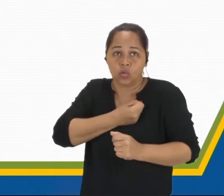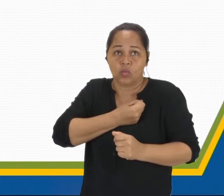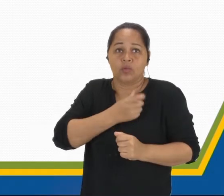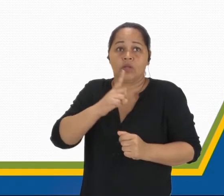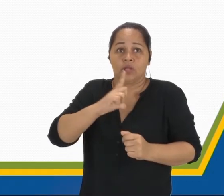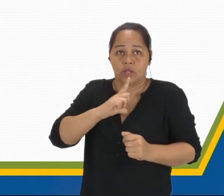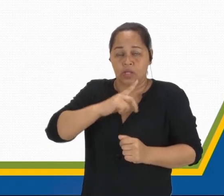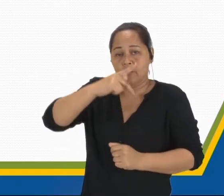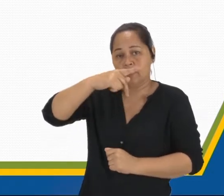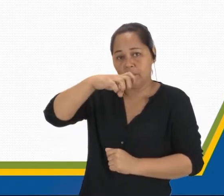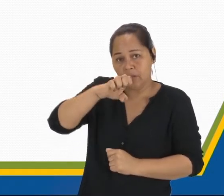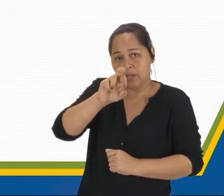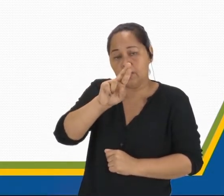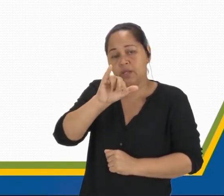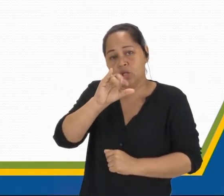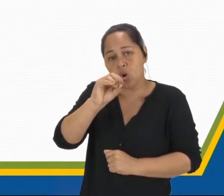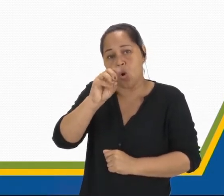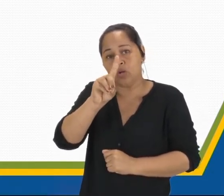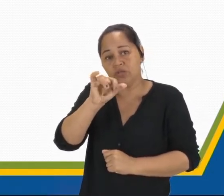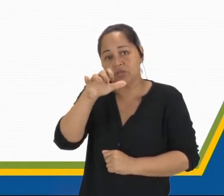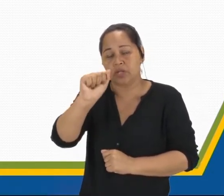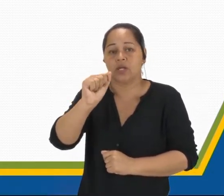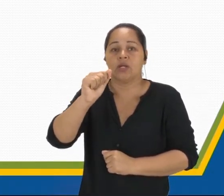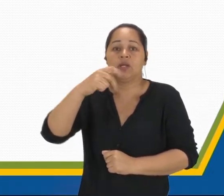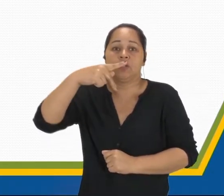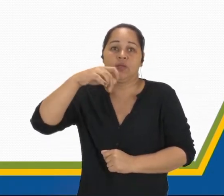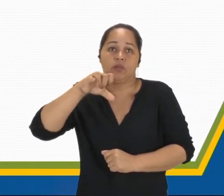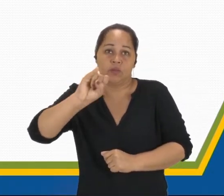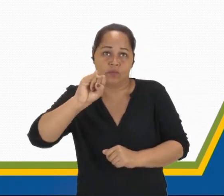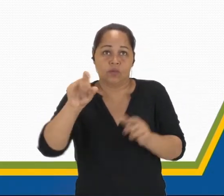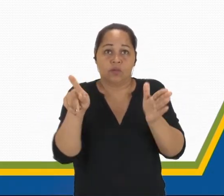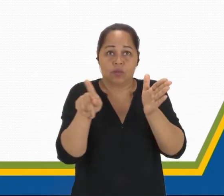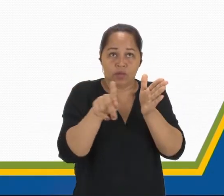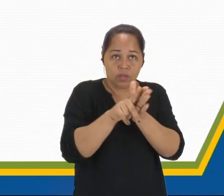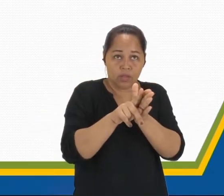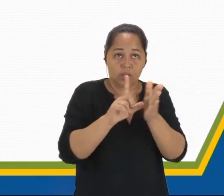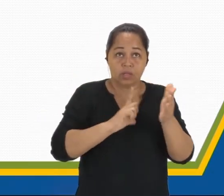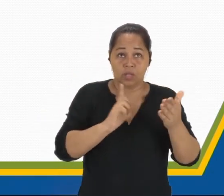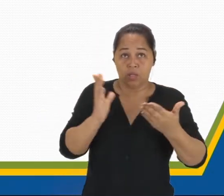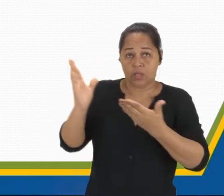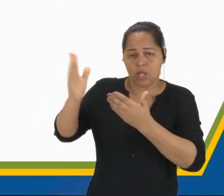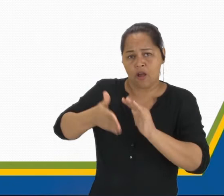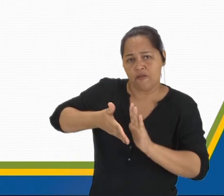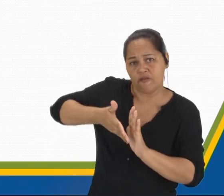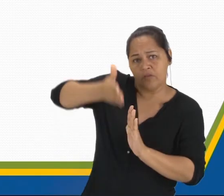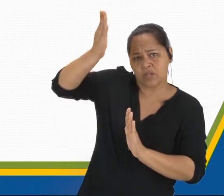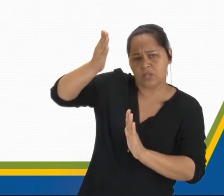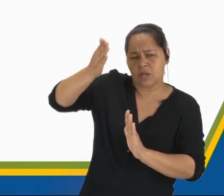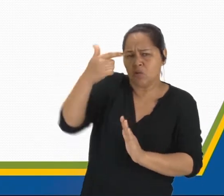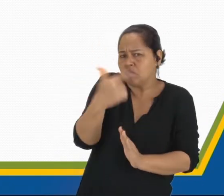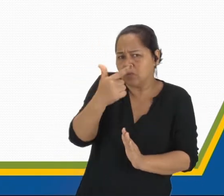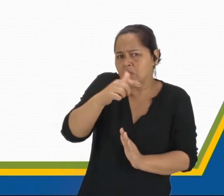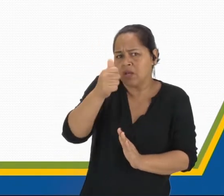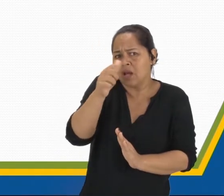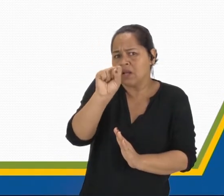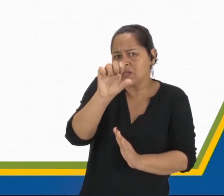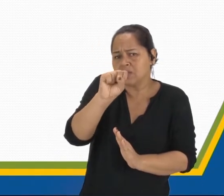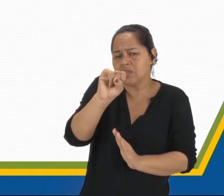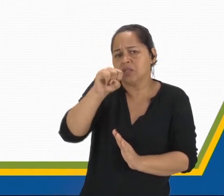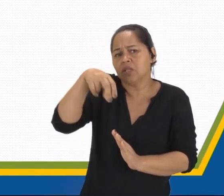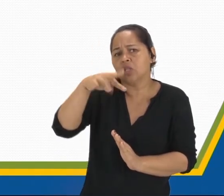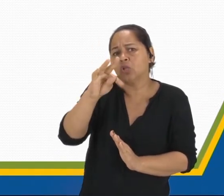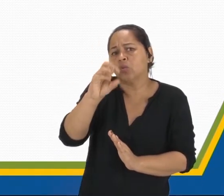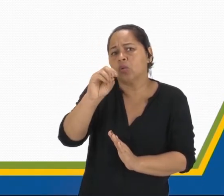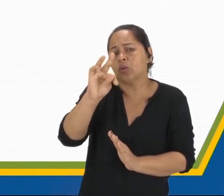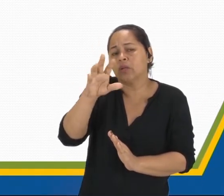tá? O gráfico é crescente em cada intervalo do domínio, tá? O domínio x pertence a reais, tal que x não pode ser igual a π